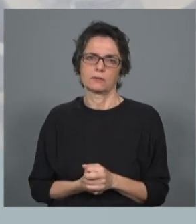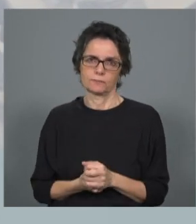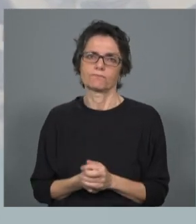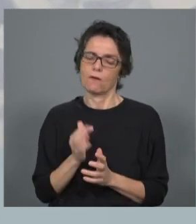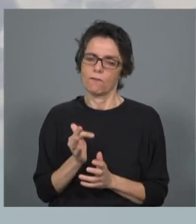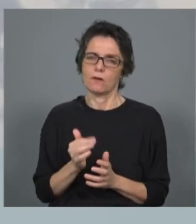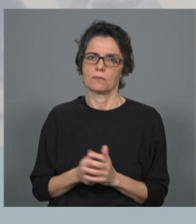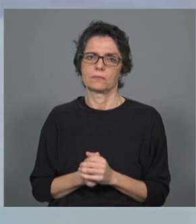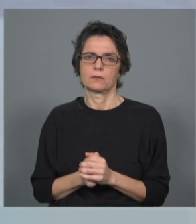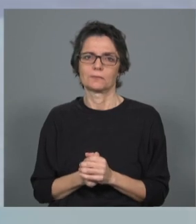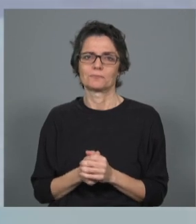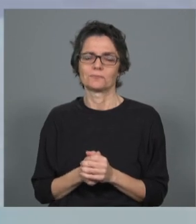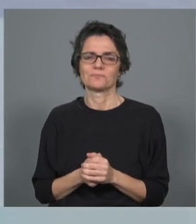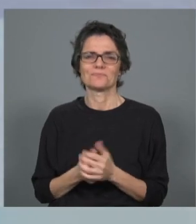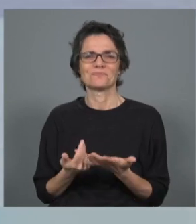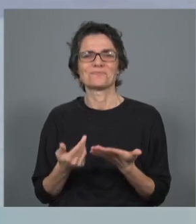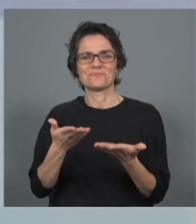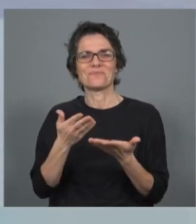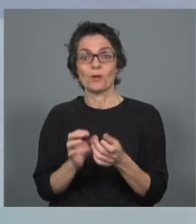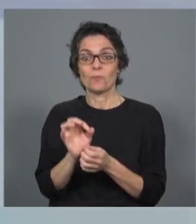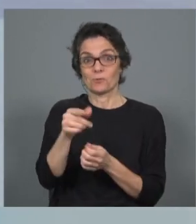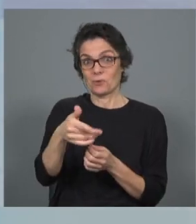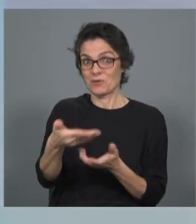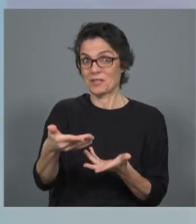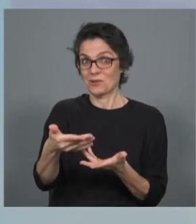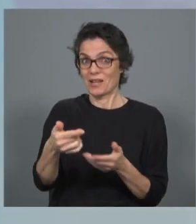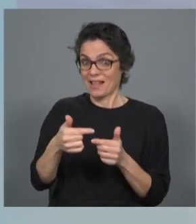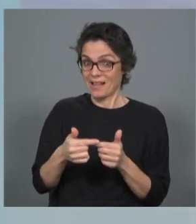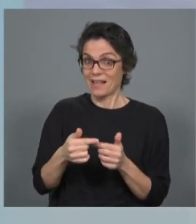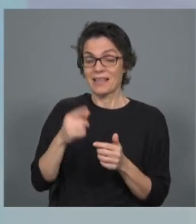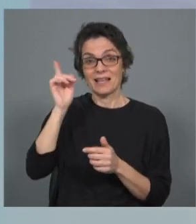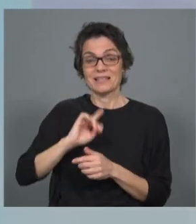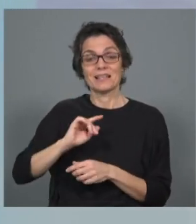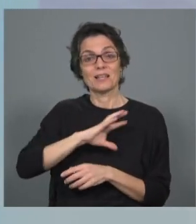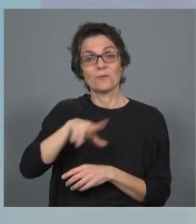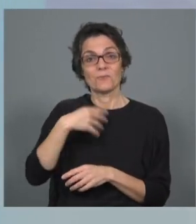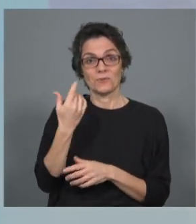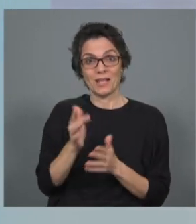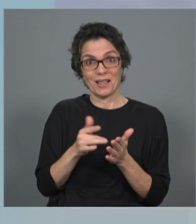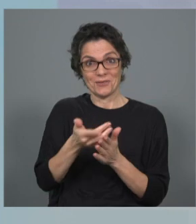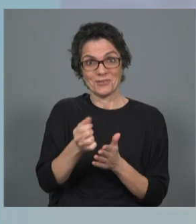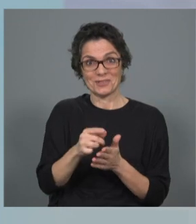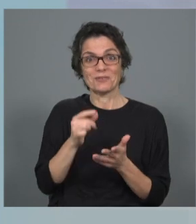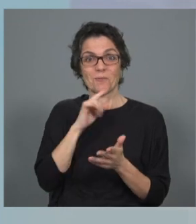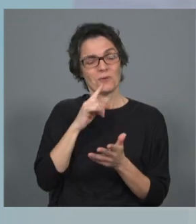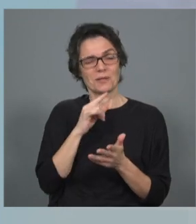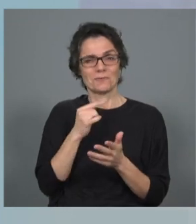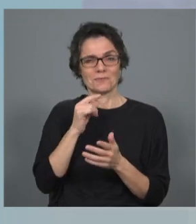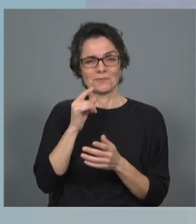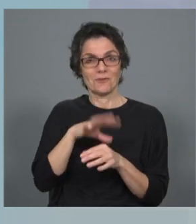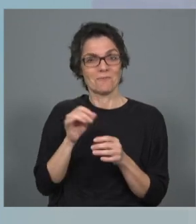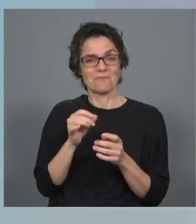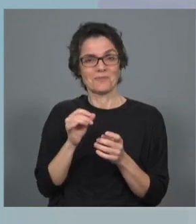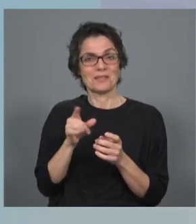e parece-me sempre bom. Fica essa proposta, talvez neste Dia Mundial do Livro, para uma aproximação diferente. Eu assino por baixo dessa